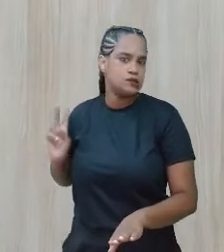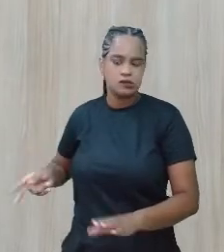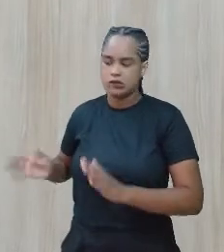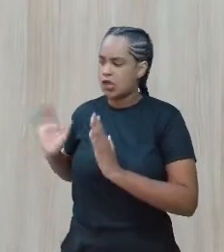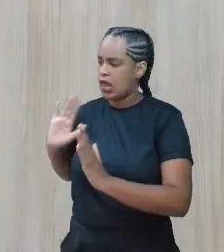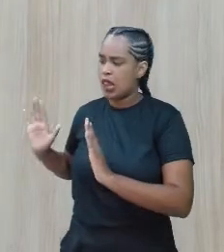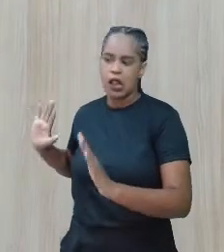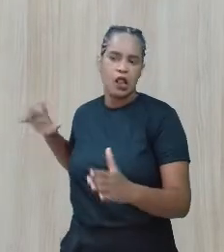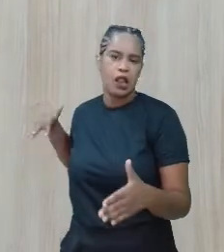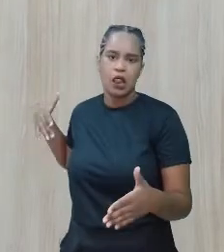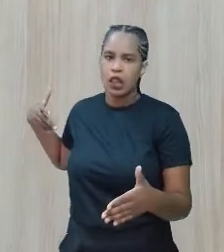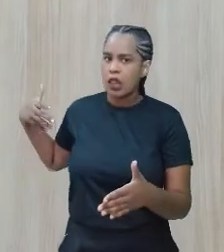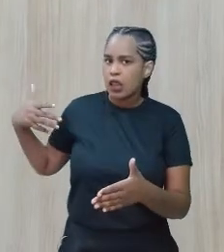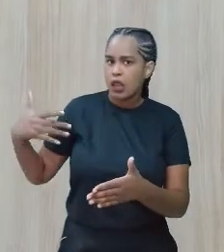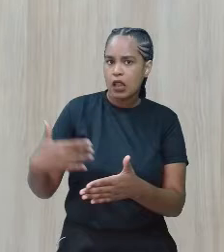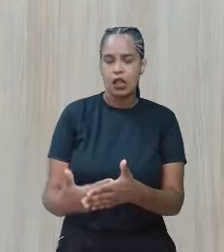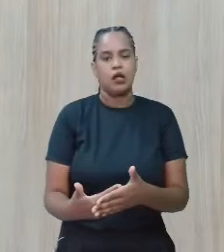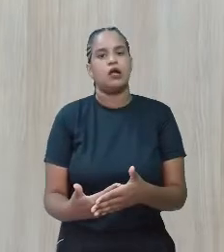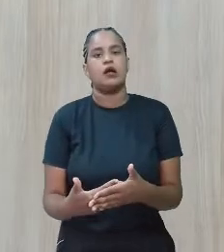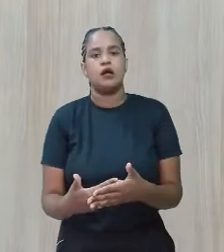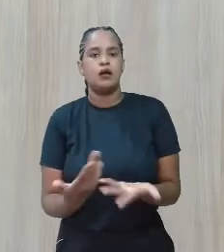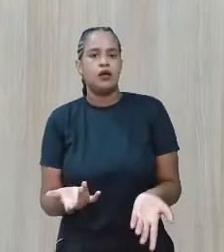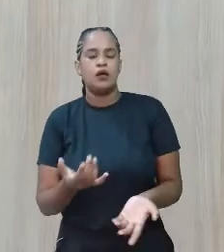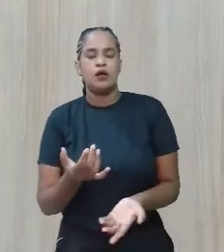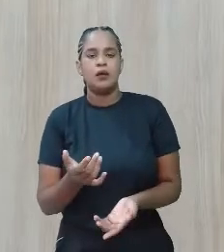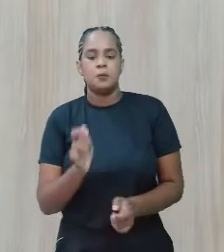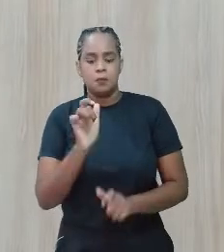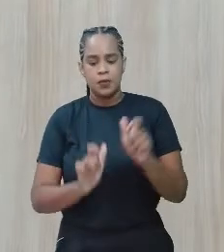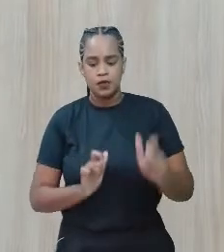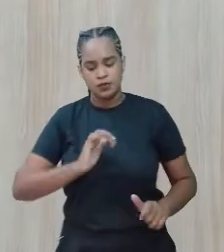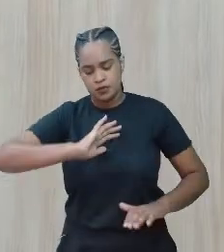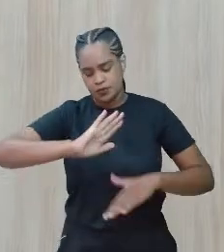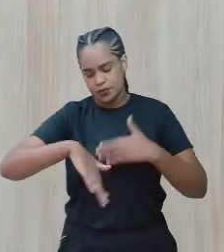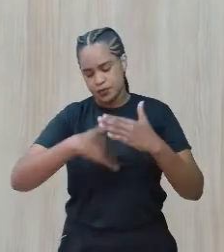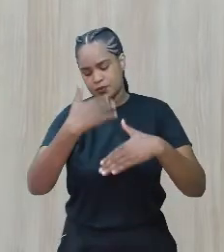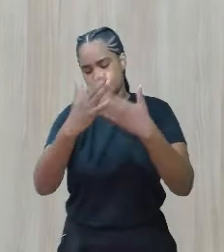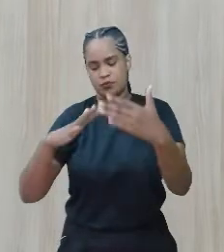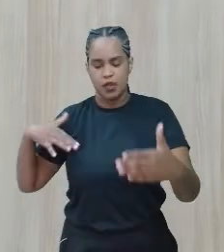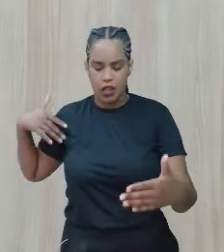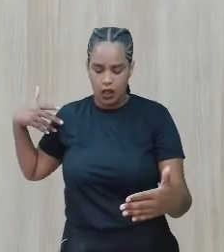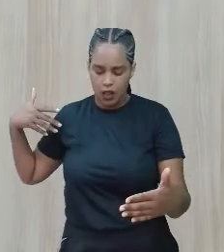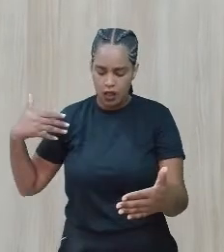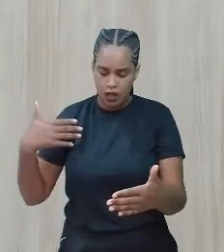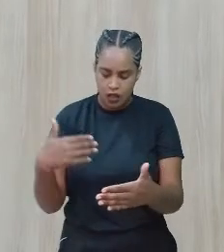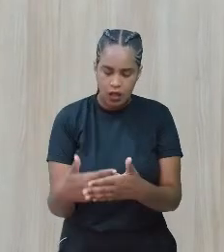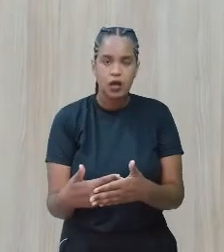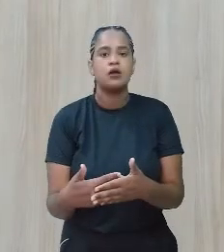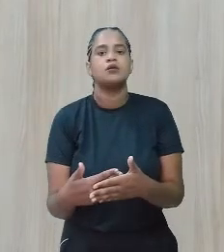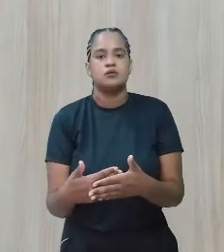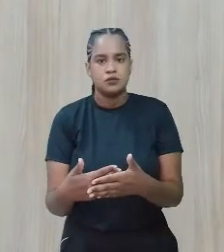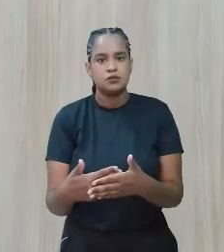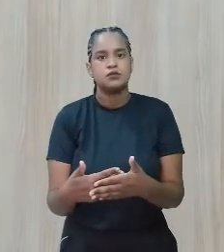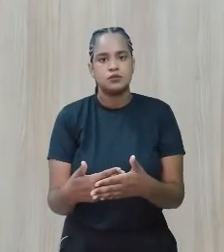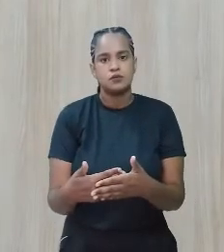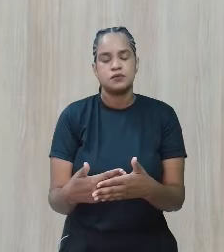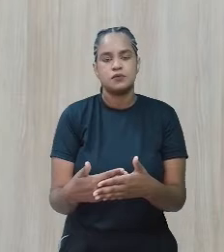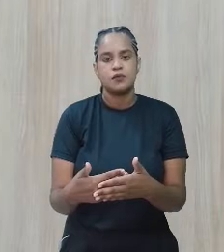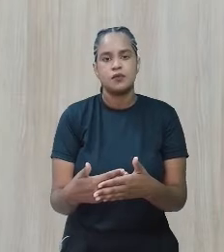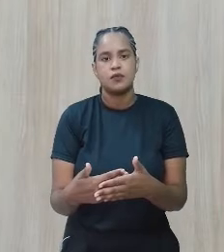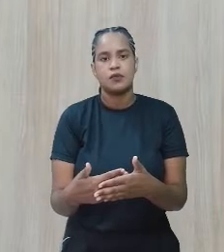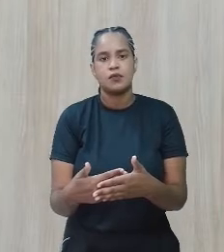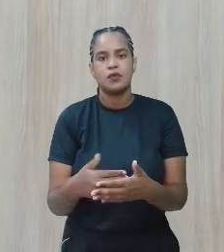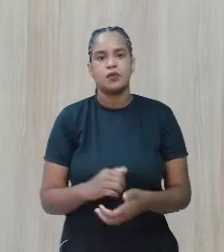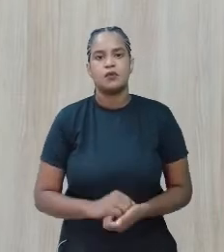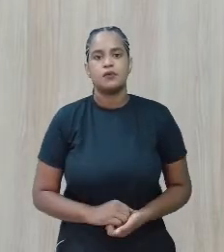né? E ao longo do processo civilizatório, ao longo desse processo, né, que a gente foi construindo a história da humanidade, principalmente